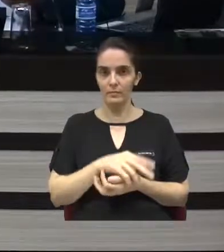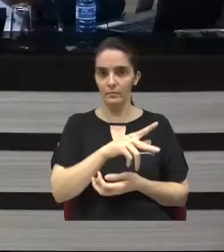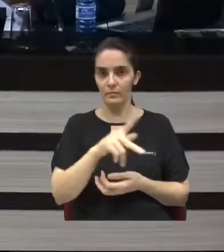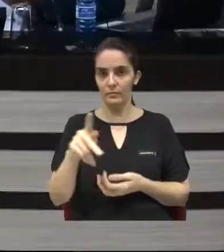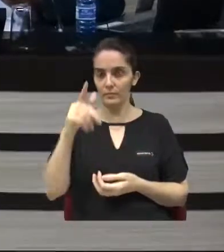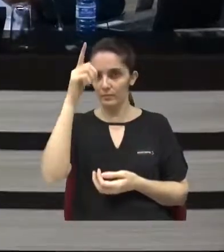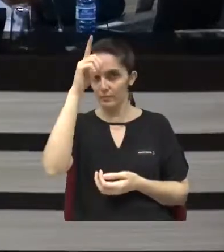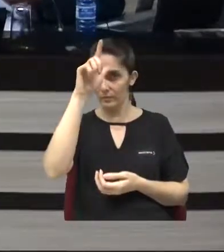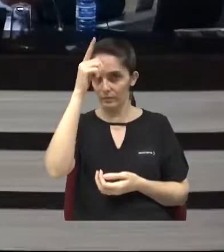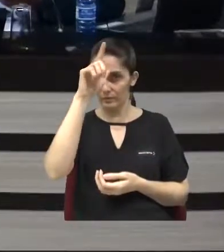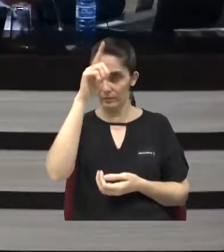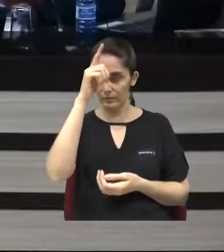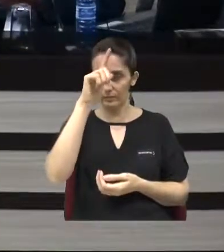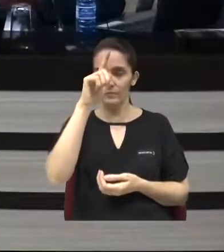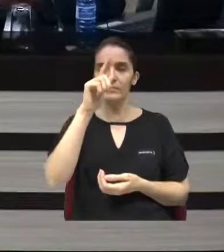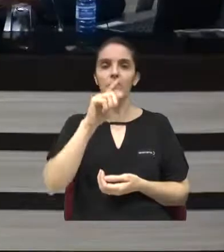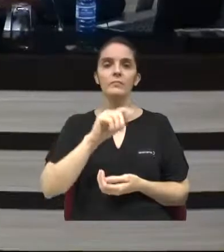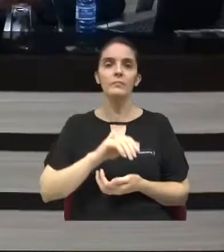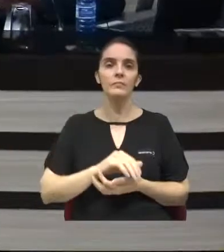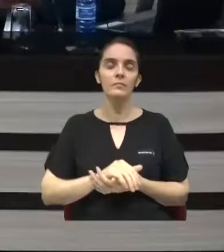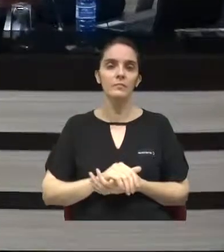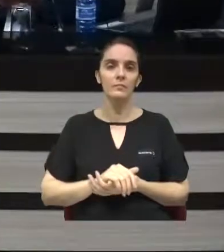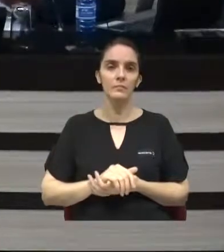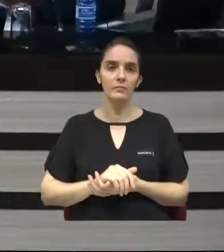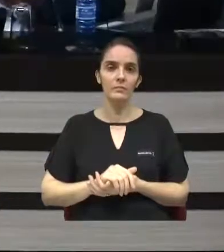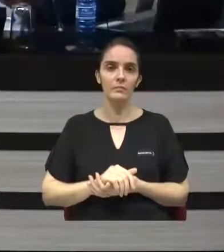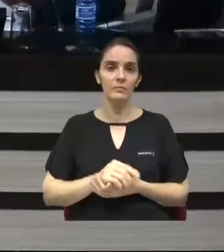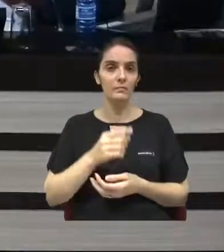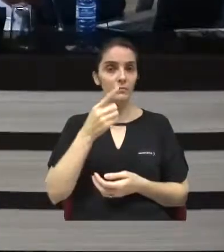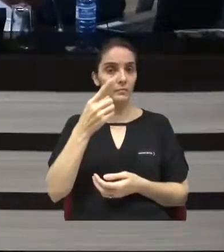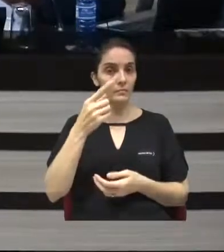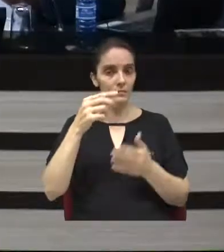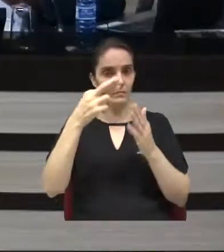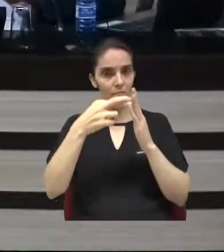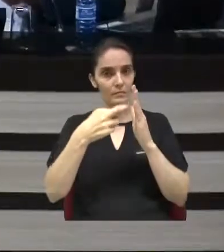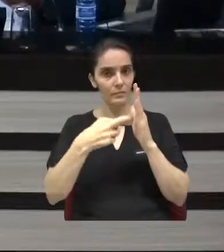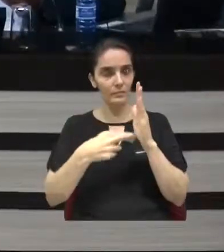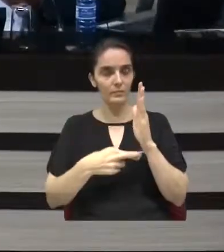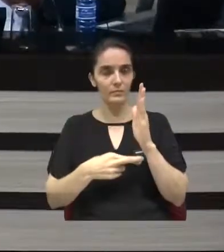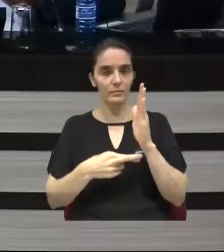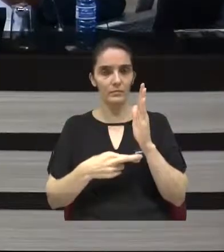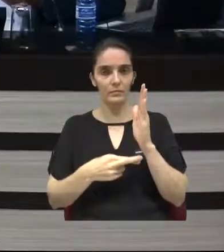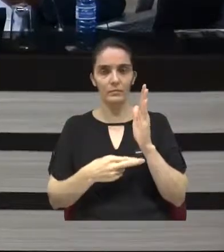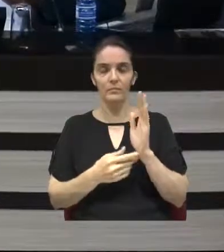Câmara Municipal, vereador Sidney Pascotto. 1. Relatório.